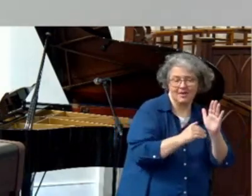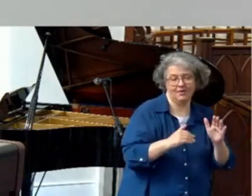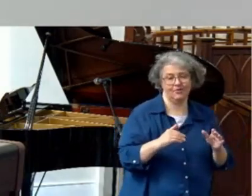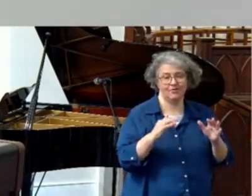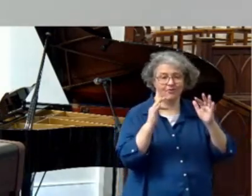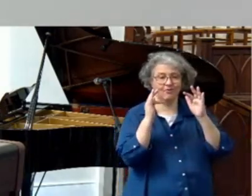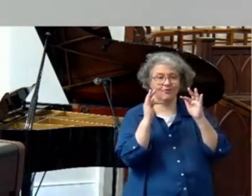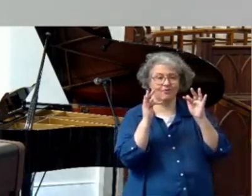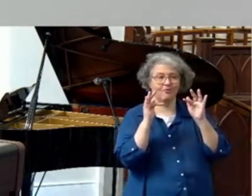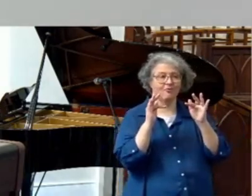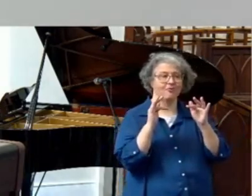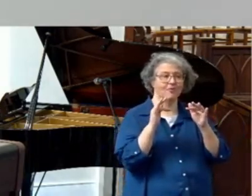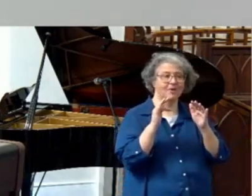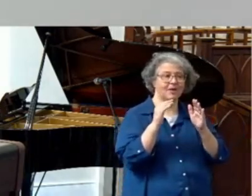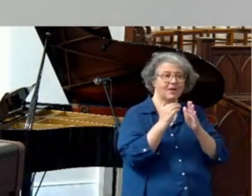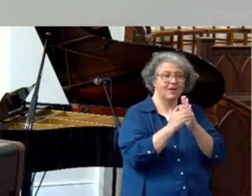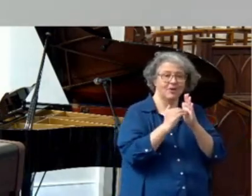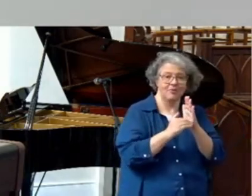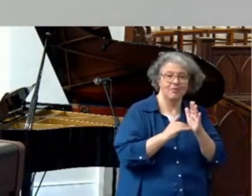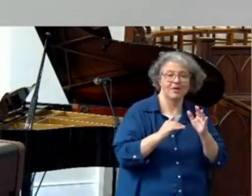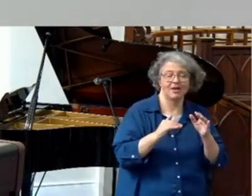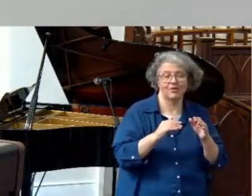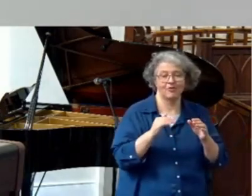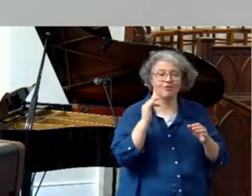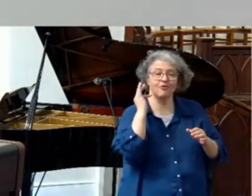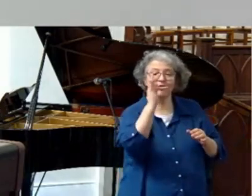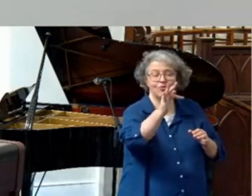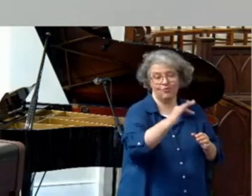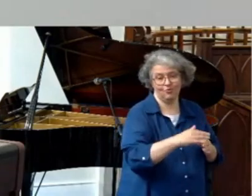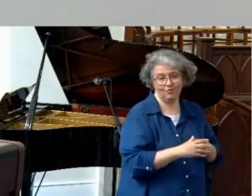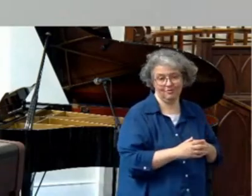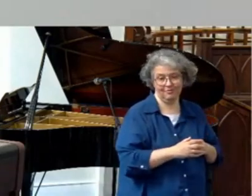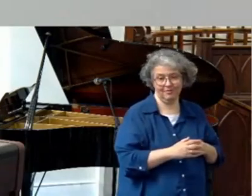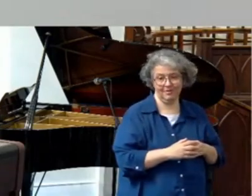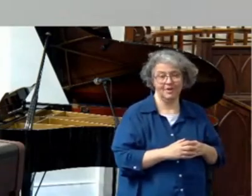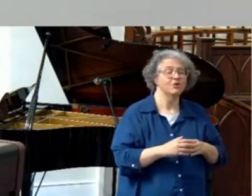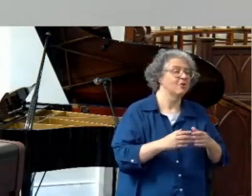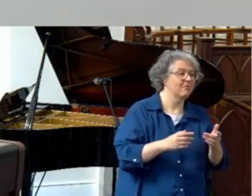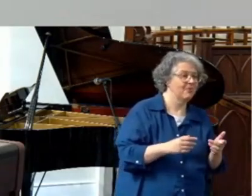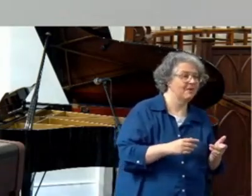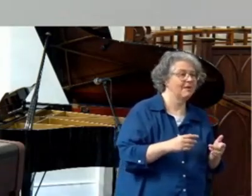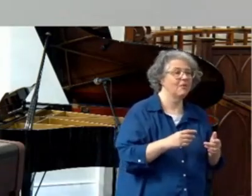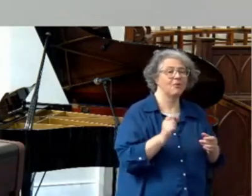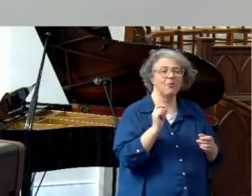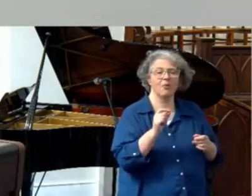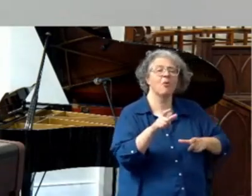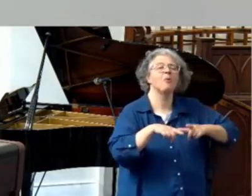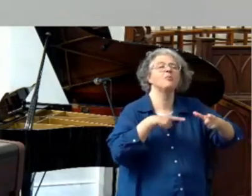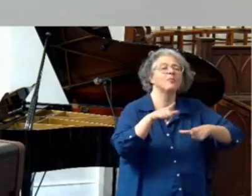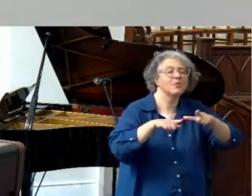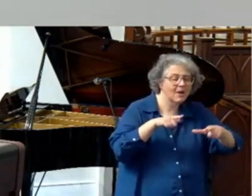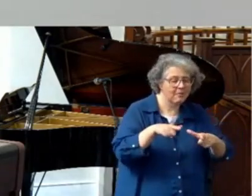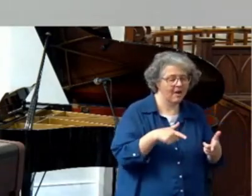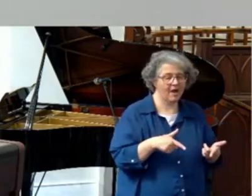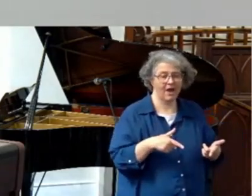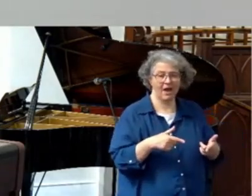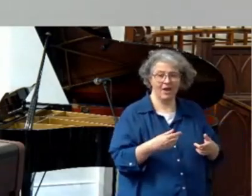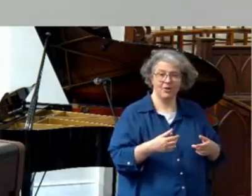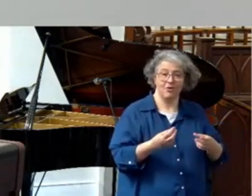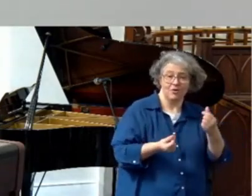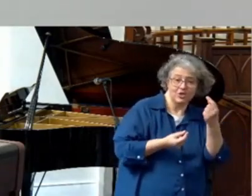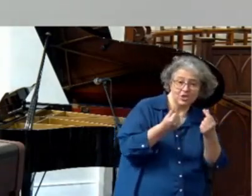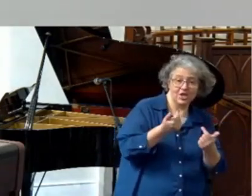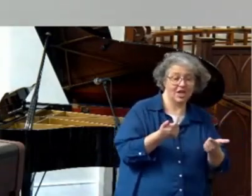irmãos, carreiras, finanças, relacionamentos, é certo sim buscar a vontade de Deus.